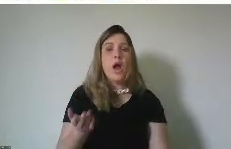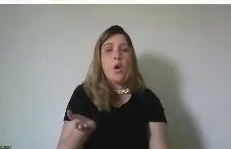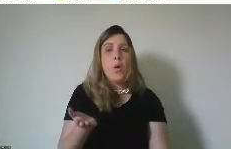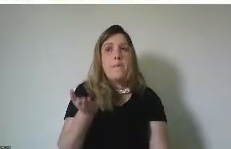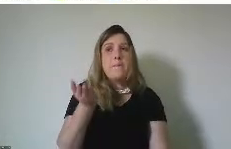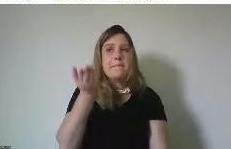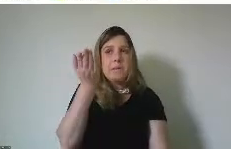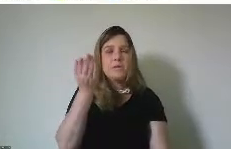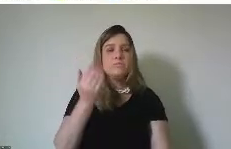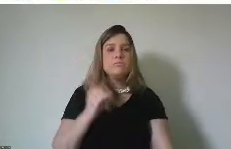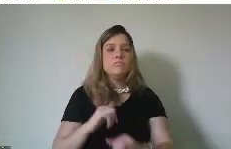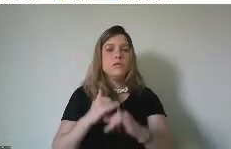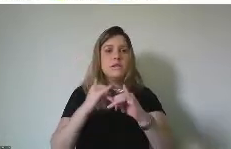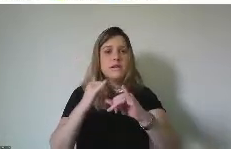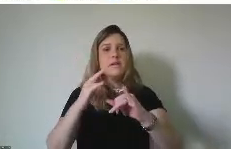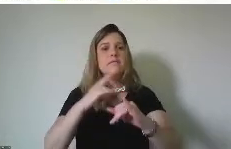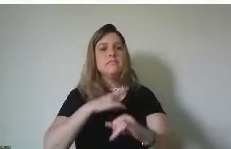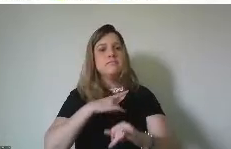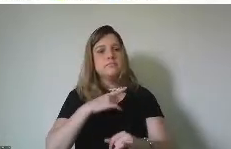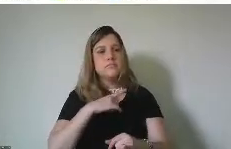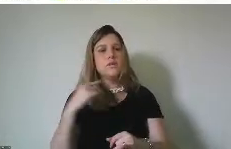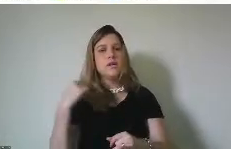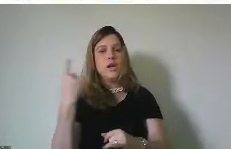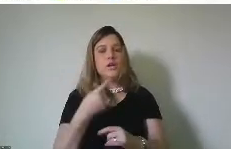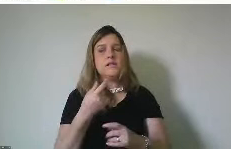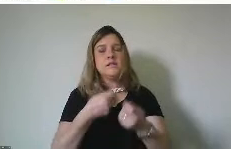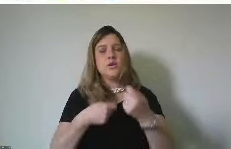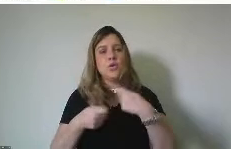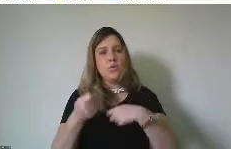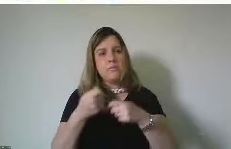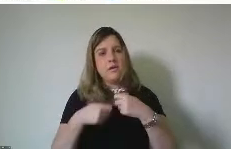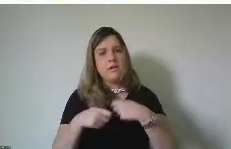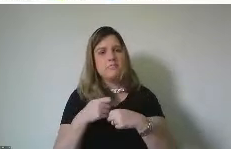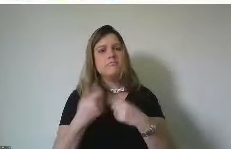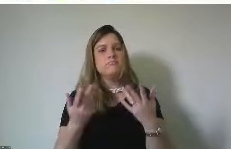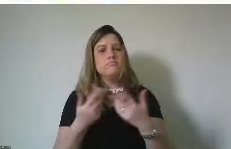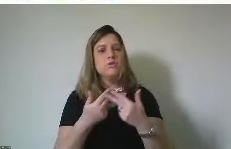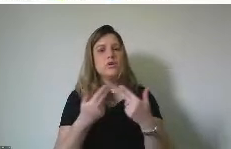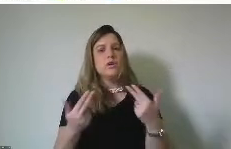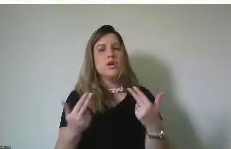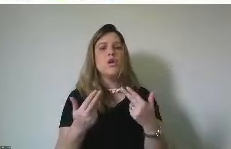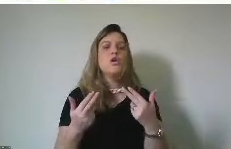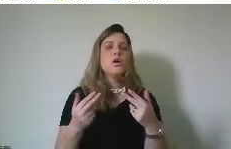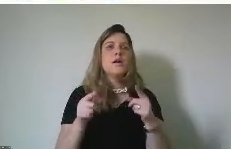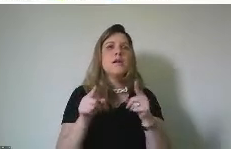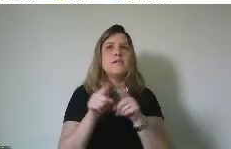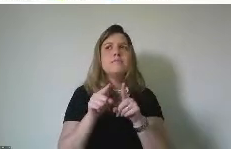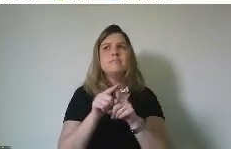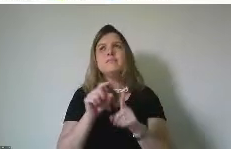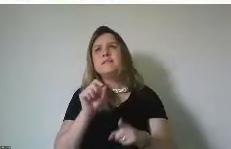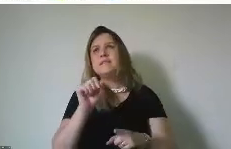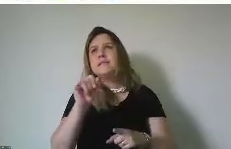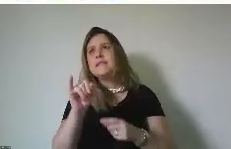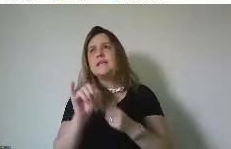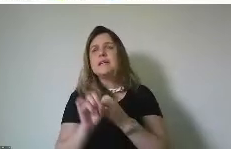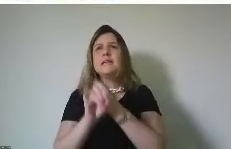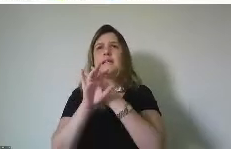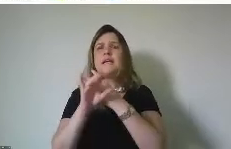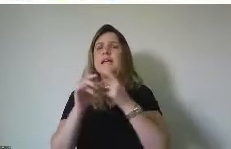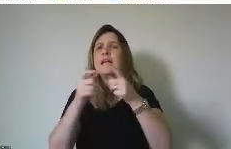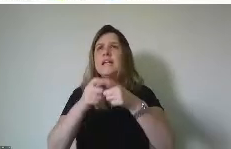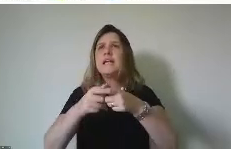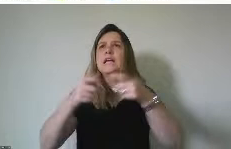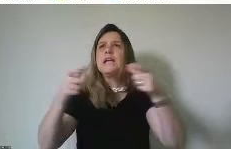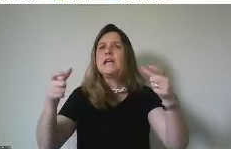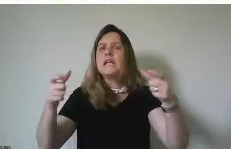devido à eletrificação da economia Então esse relatório mostra que se a transmissão crescer nas